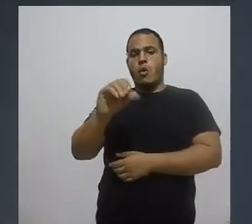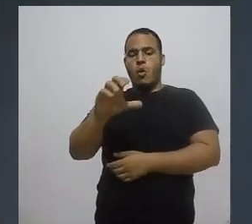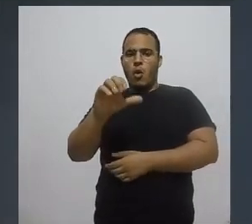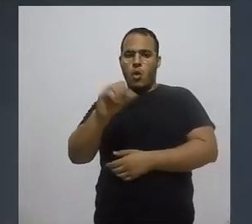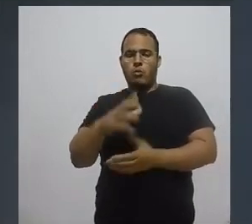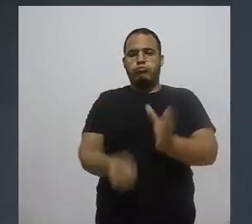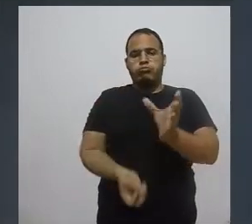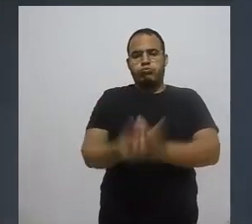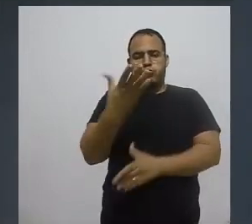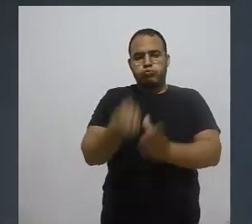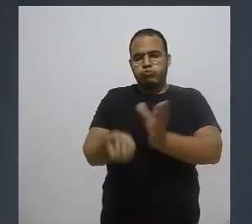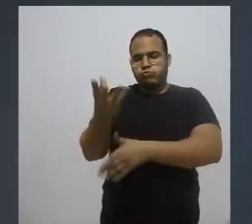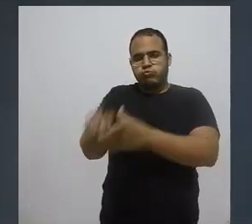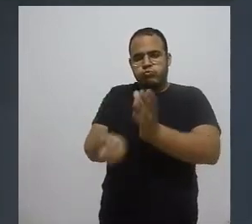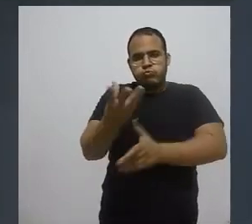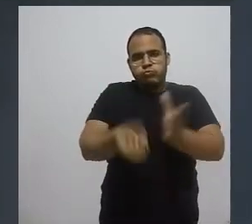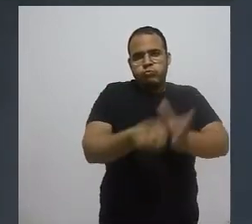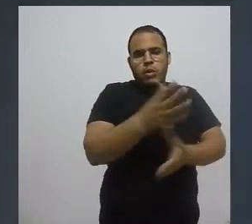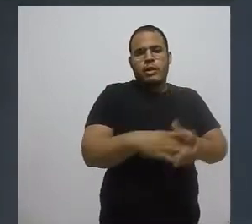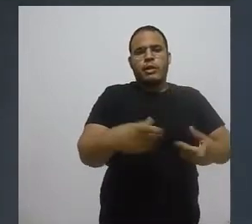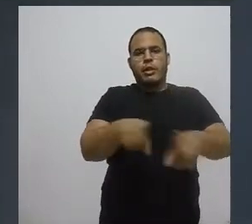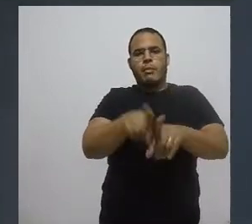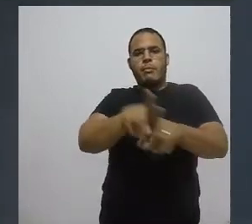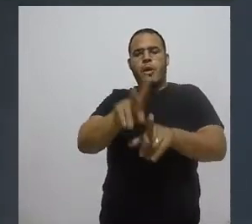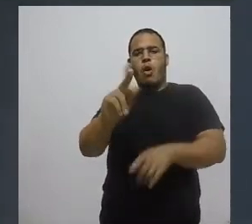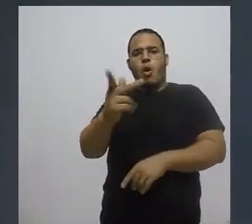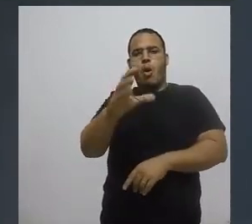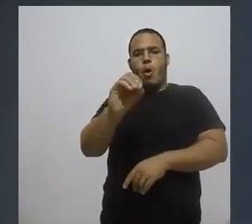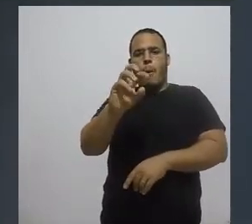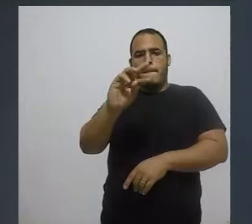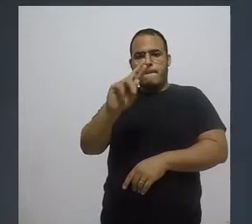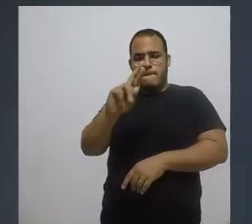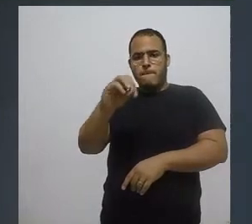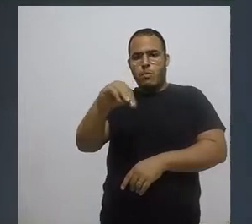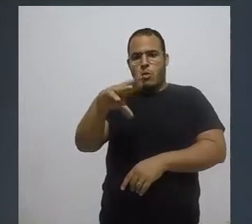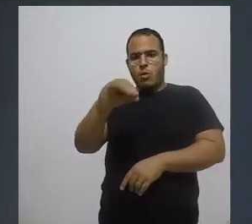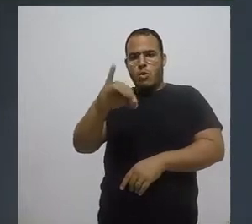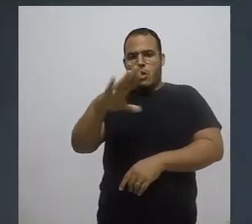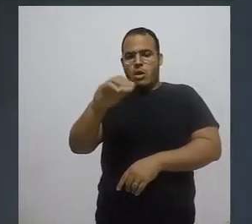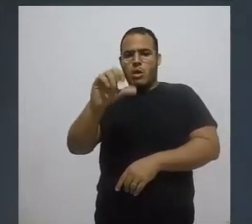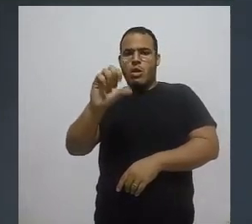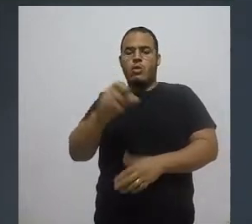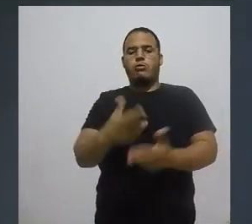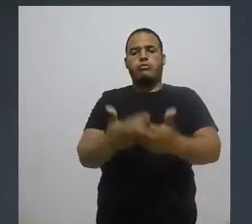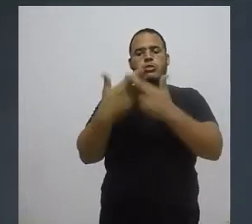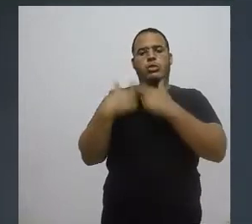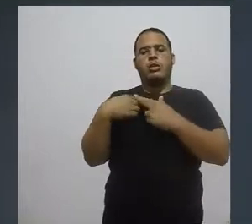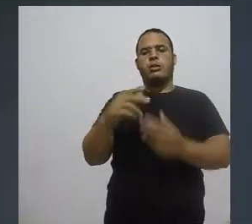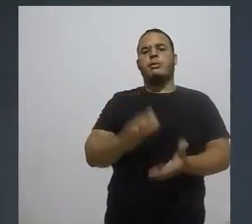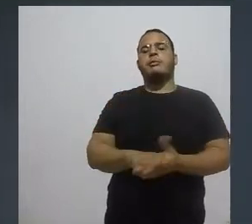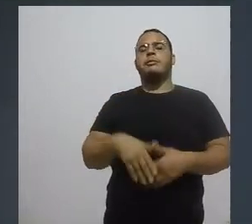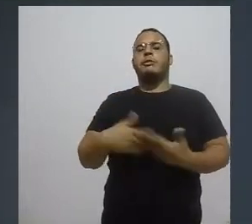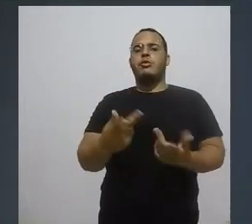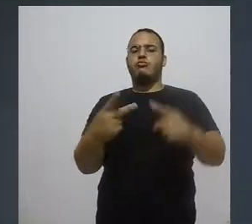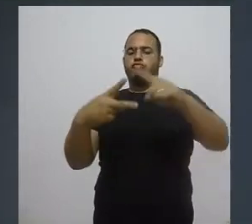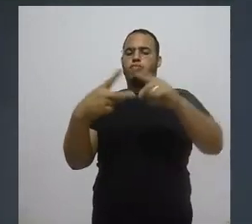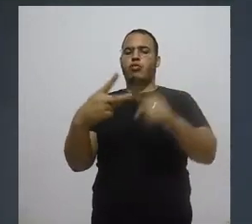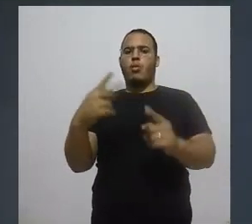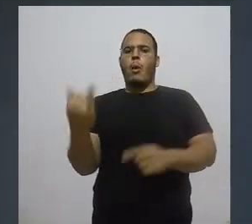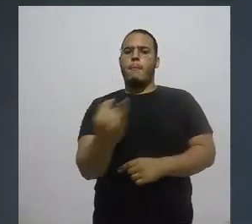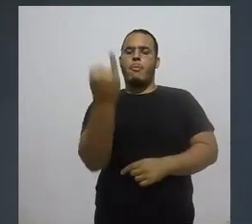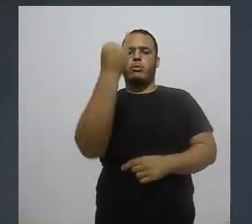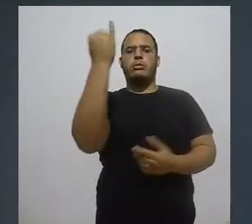também pela produção de hormônios, dois hormônios que são produzidos nos ovários, estrogênios e progesterona,